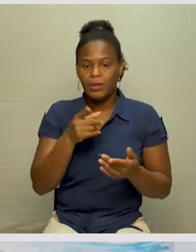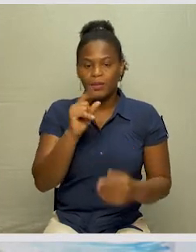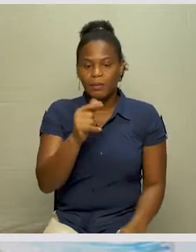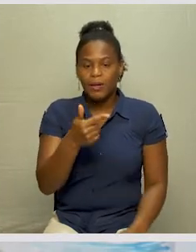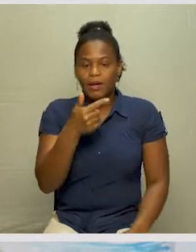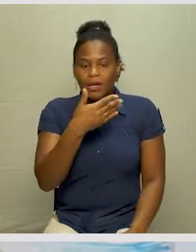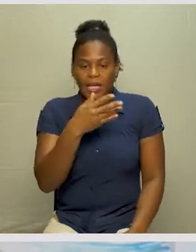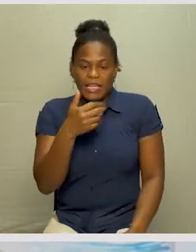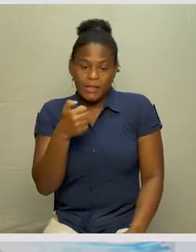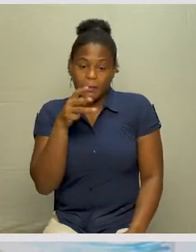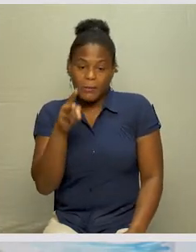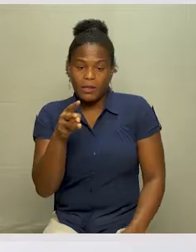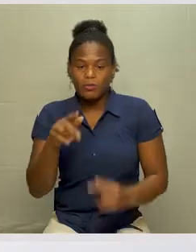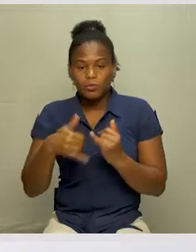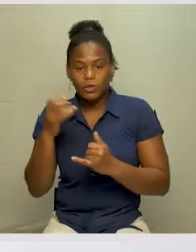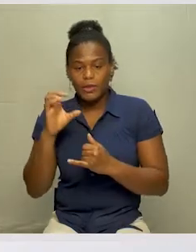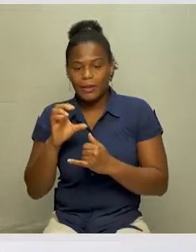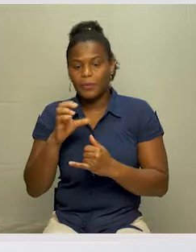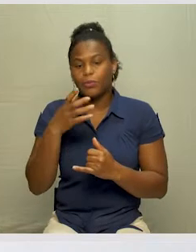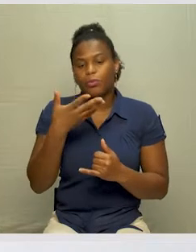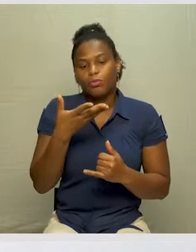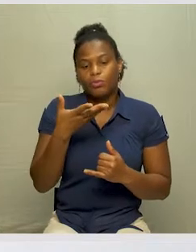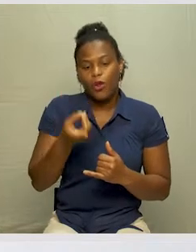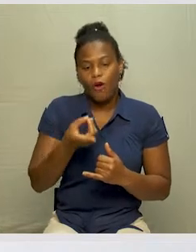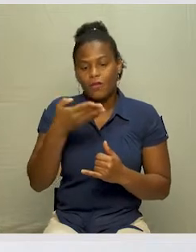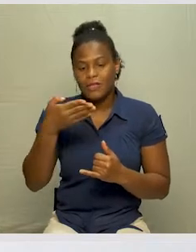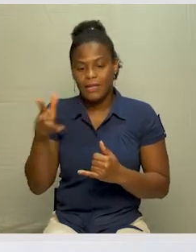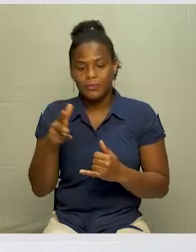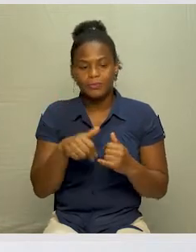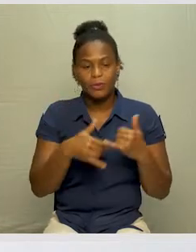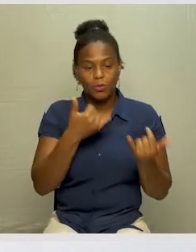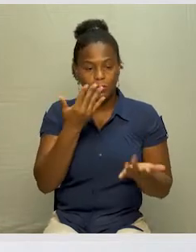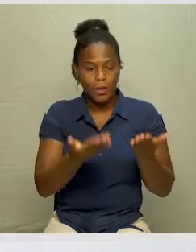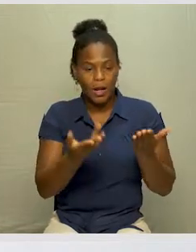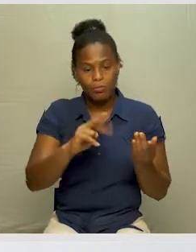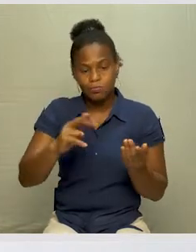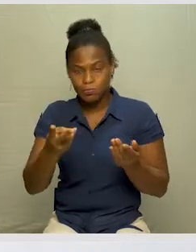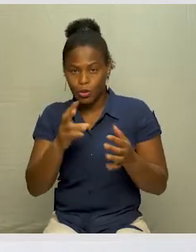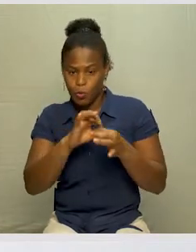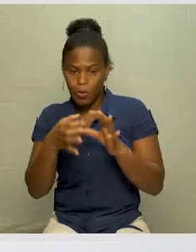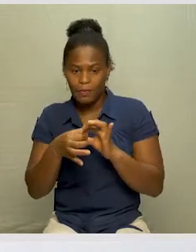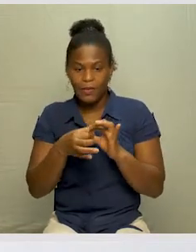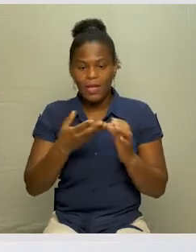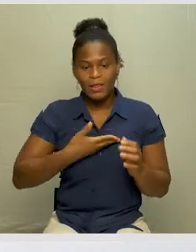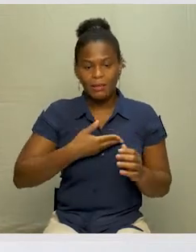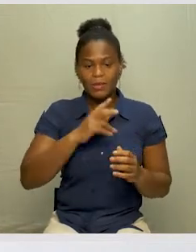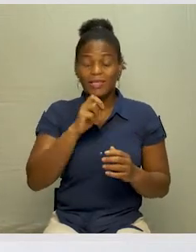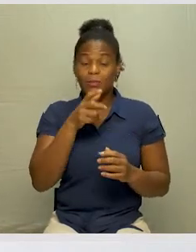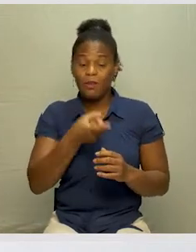e crédito, 9.700. Balança de transferências correntes, débito, 3.900 e